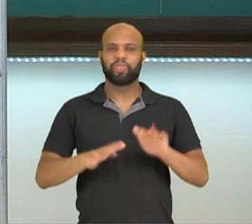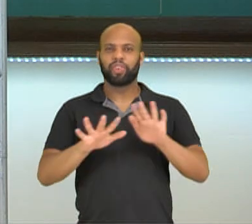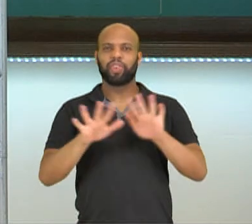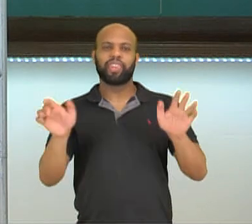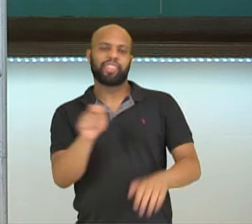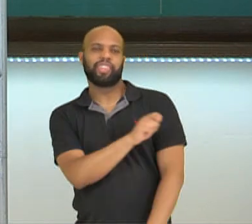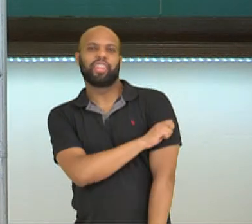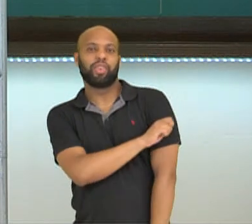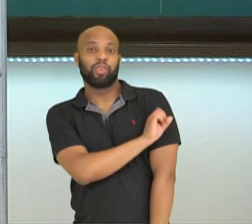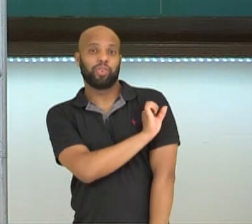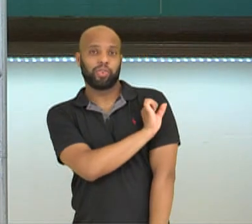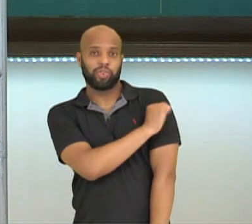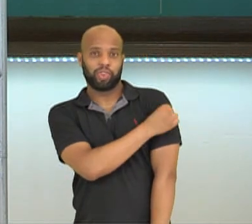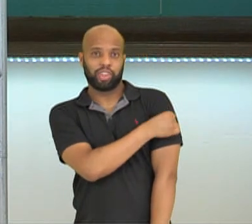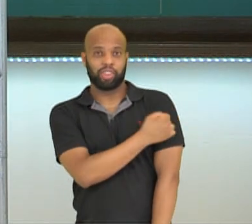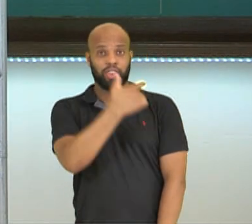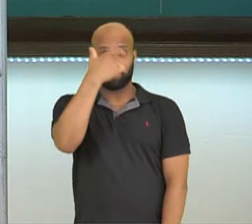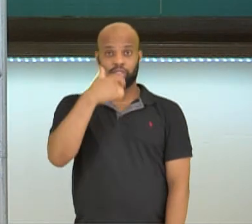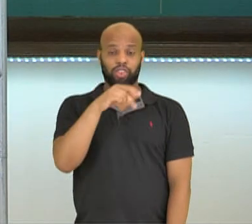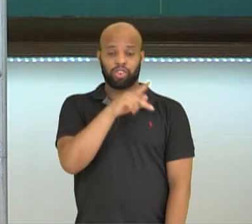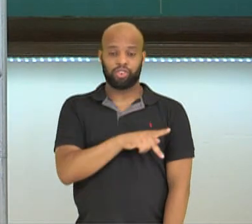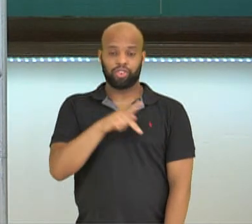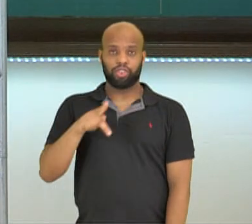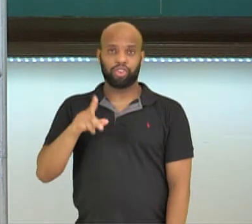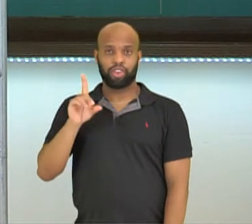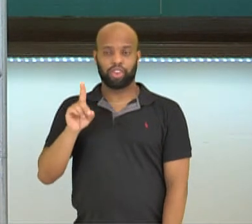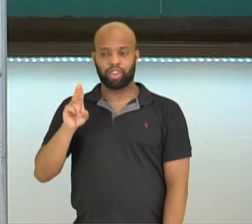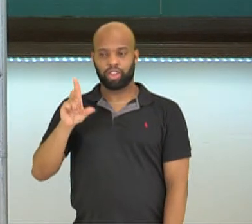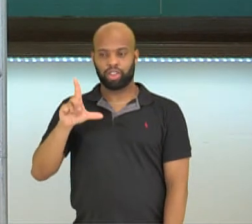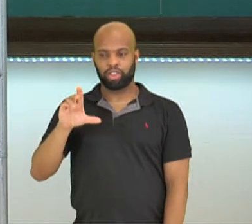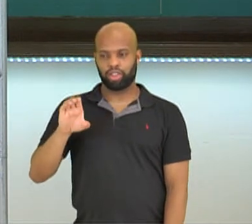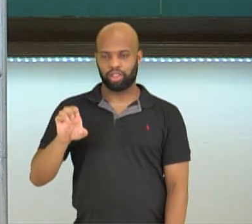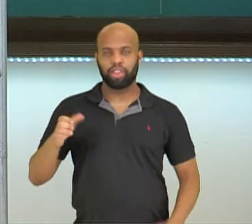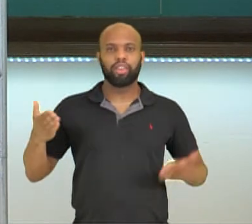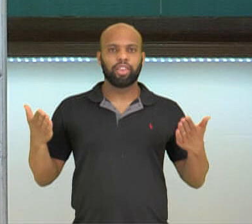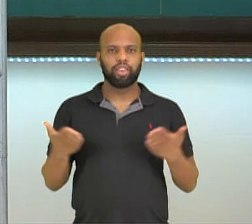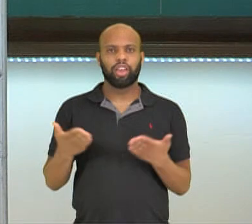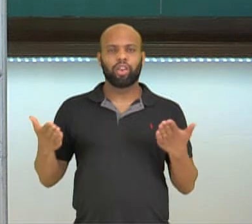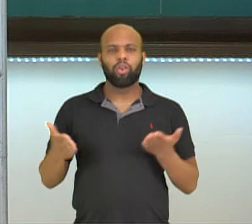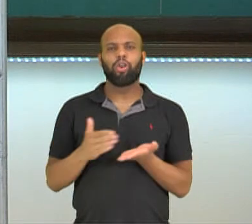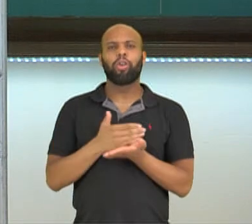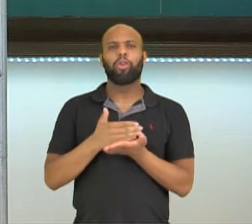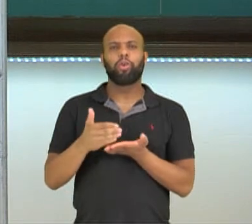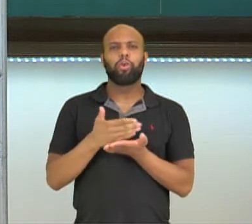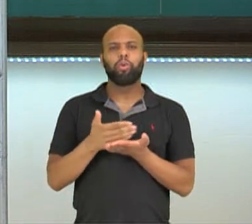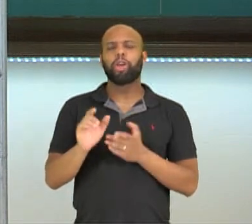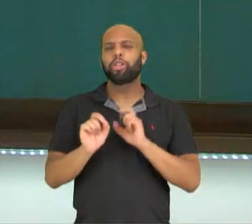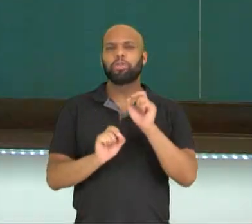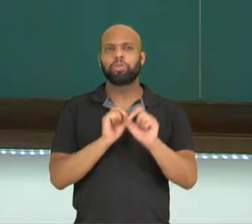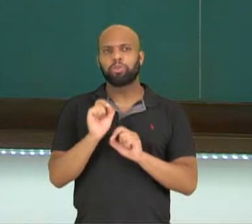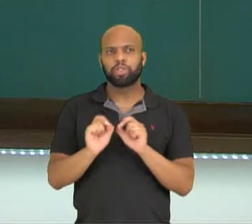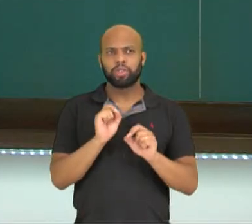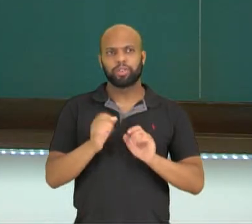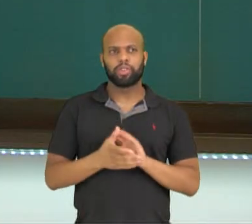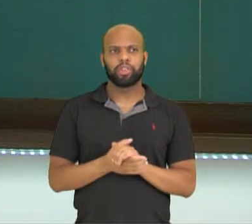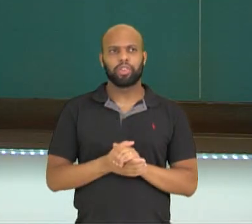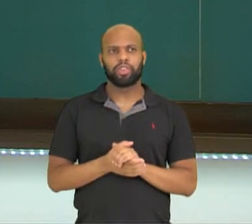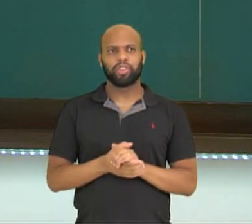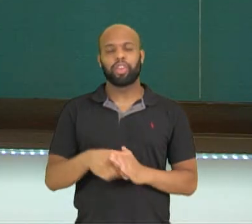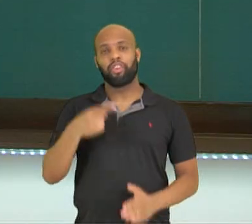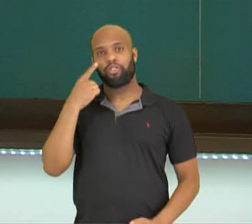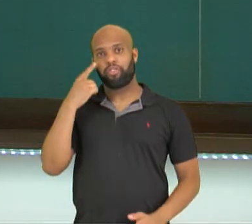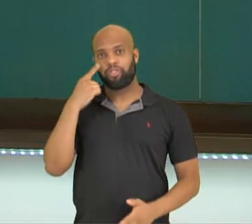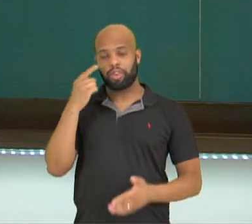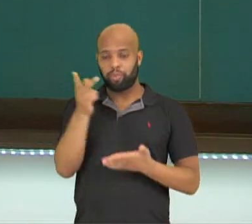Olá, estudante do 8º ano. Eu sou a professora Dulce e vamos para começo de conversa ver